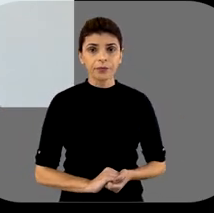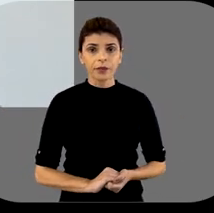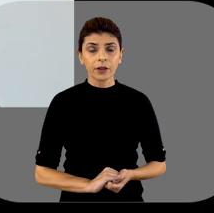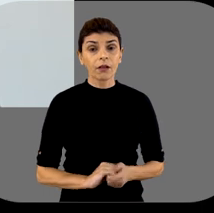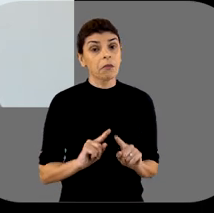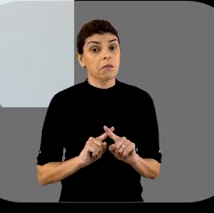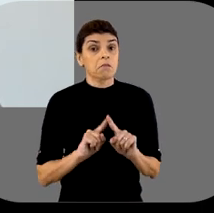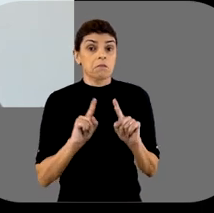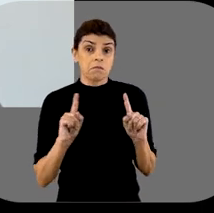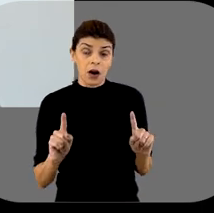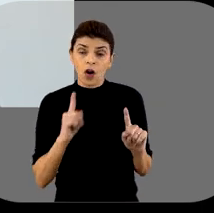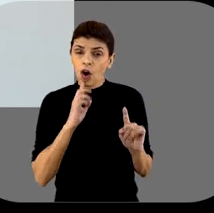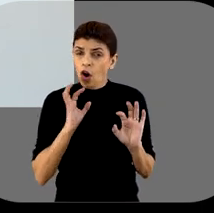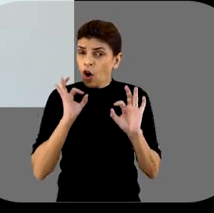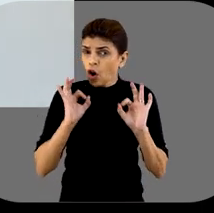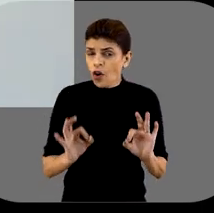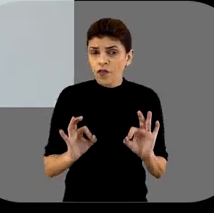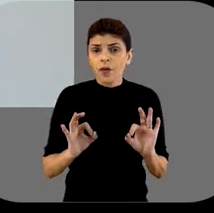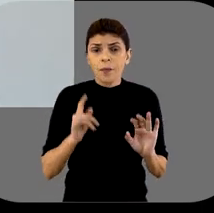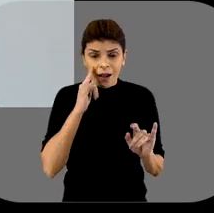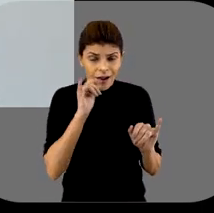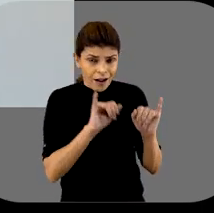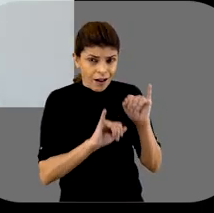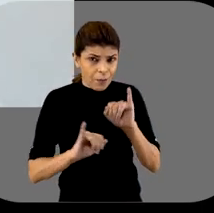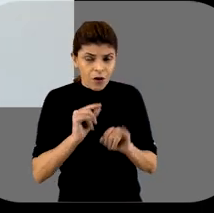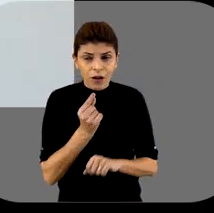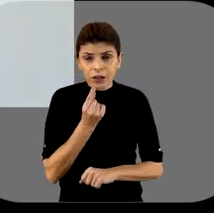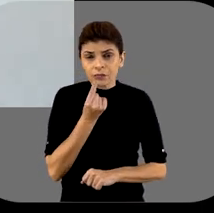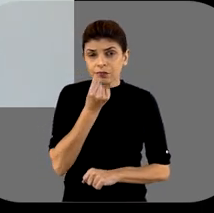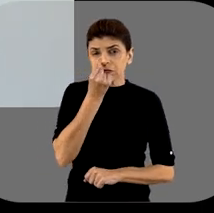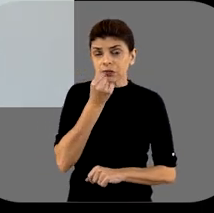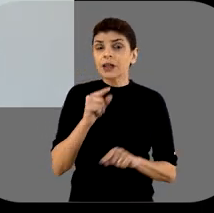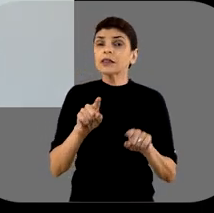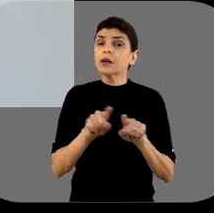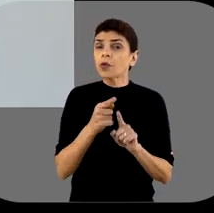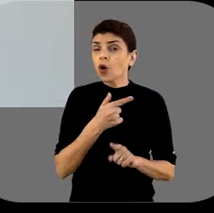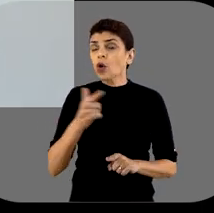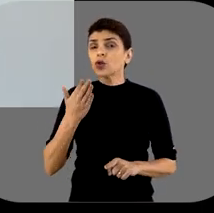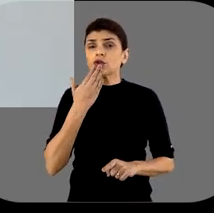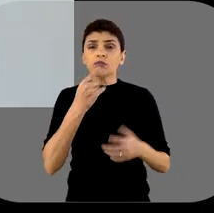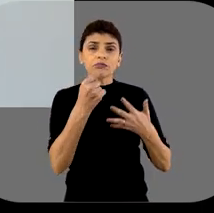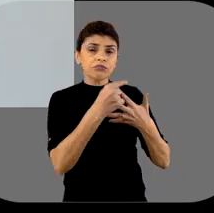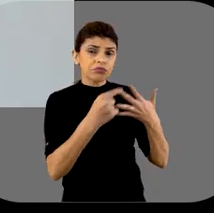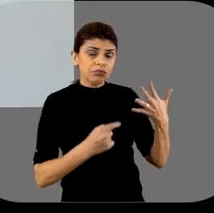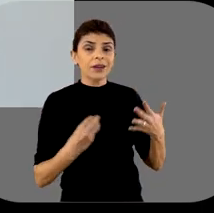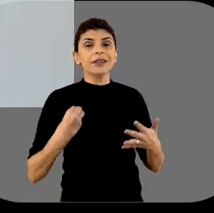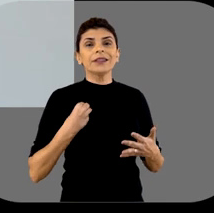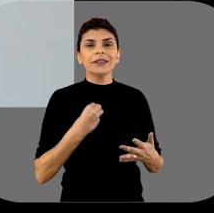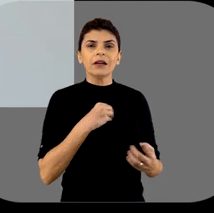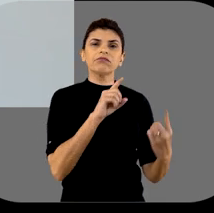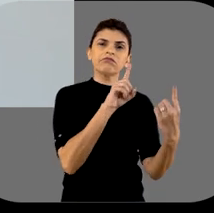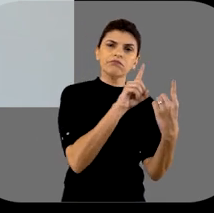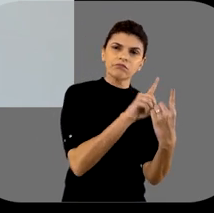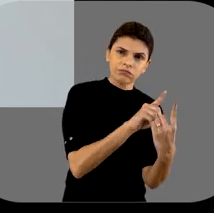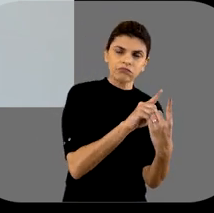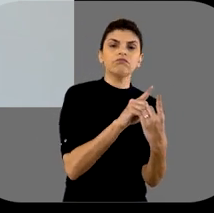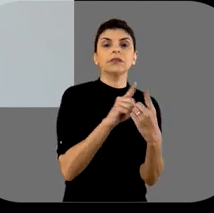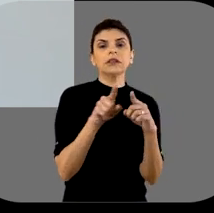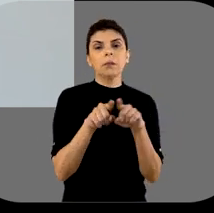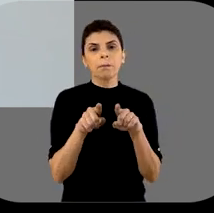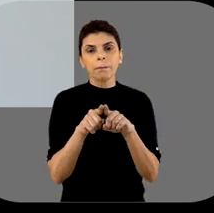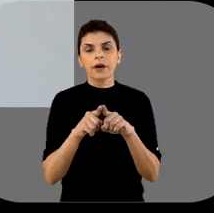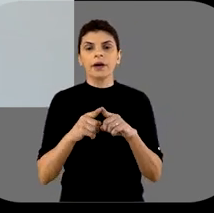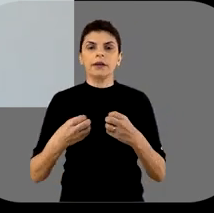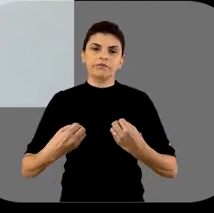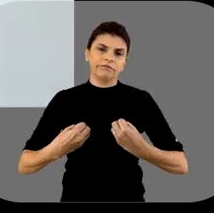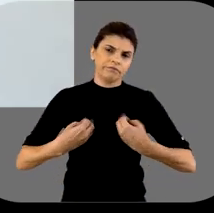que, além da confirmação laboratorial, a possibilidade, como eu falei, de confirmação por outros critérios, como clínico, clínico epidemiológico, clínico